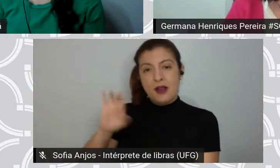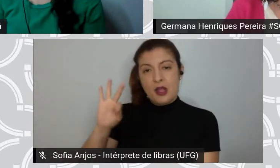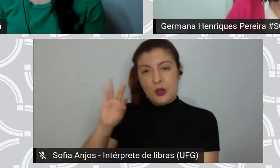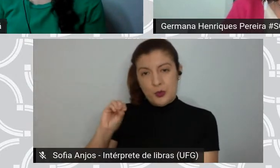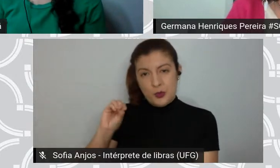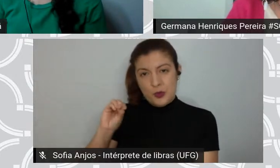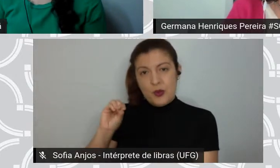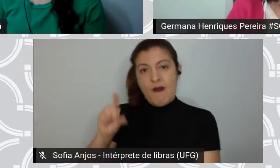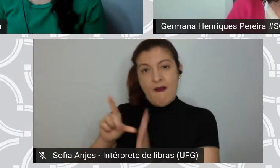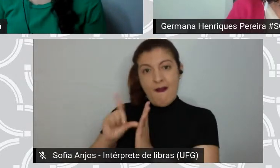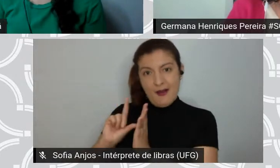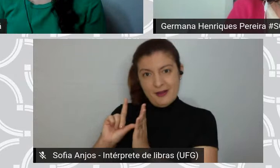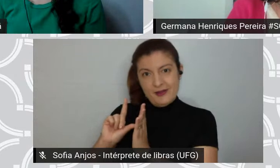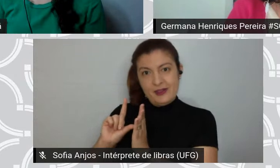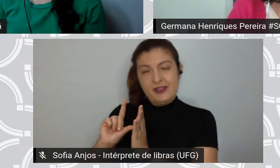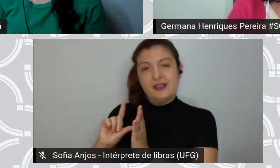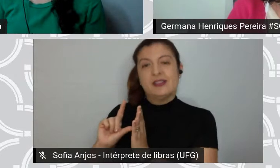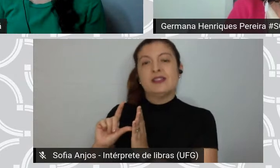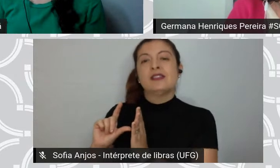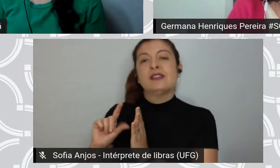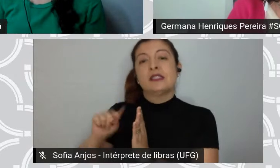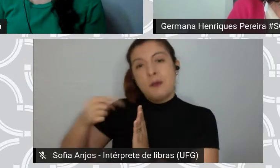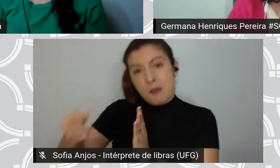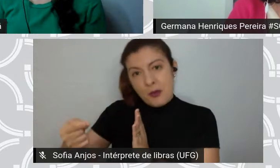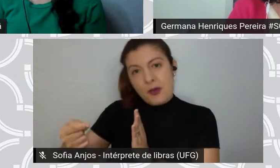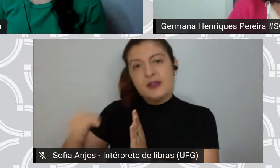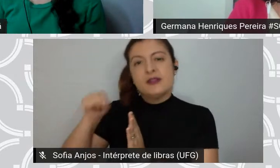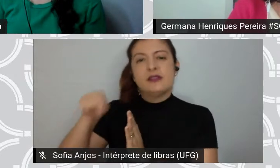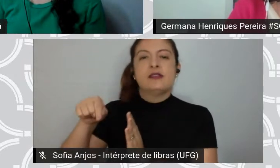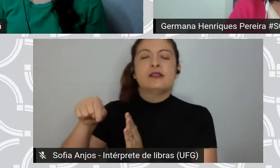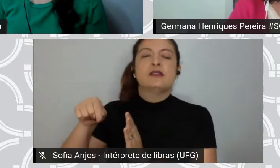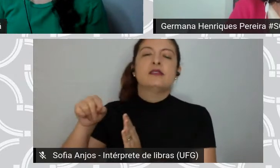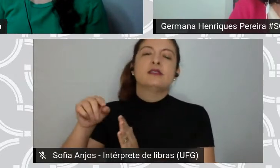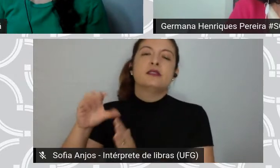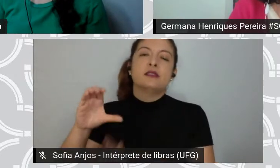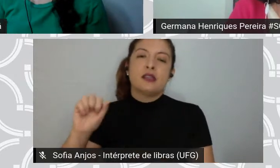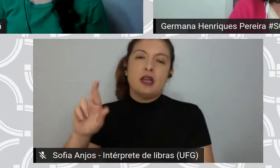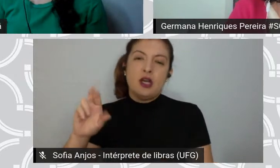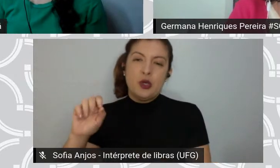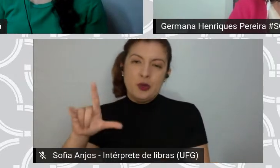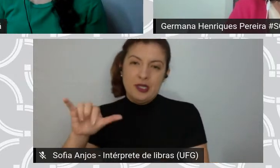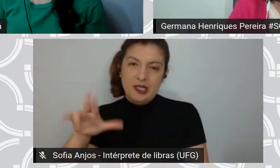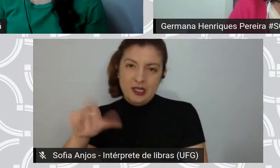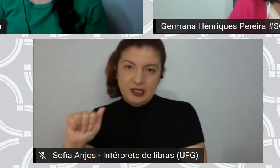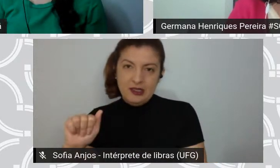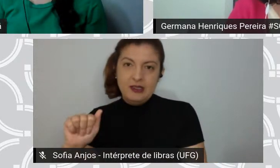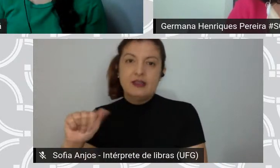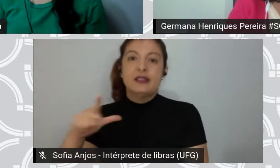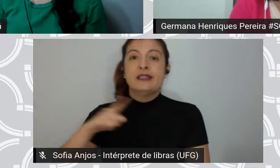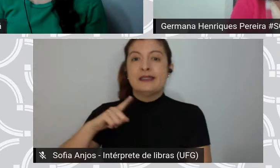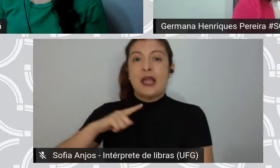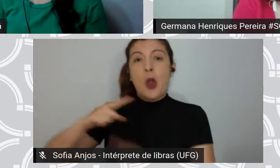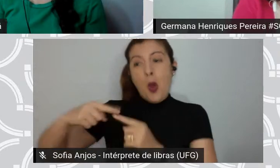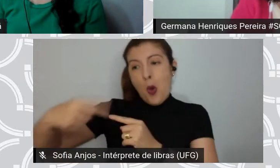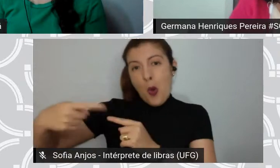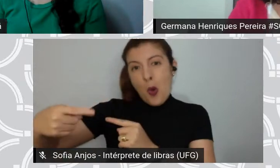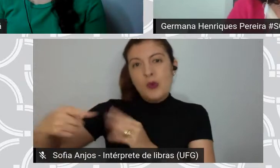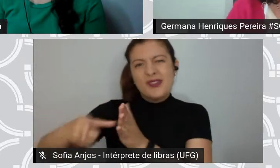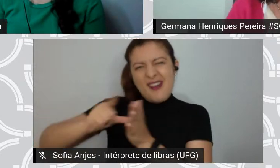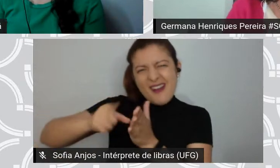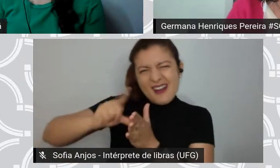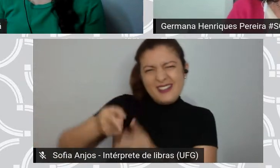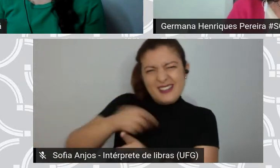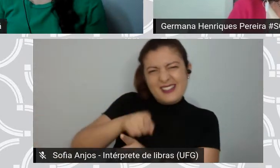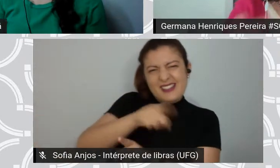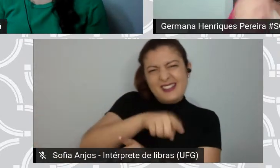anterior a um Paulo Lins, a um Ferrez, a uma Conceição Evaristo, a uma Ana Maria Gonçalves, né? A um Giovanni Martins, que